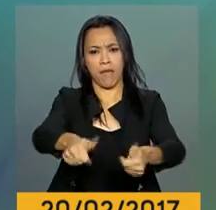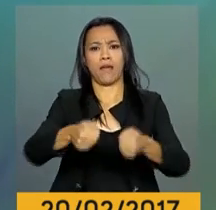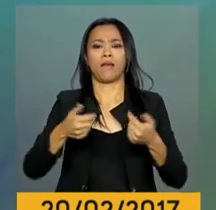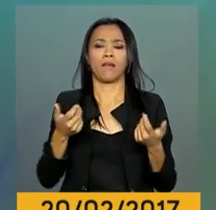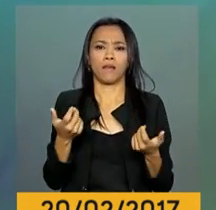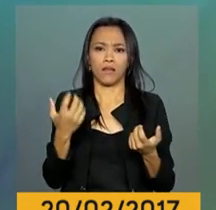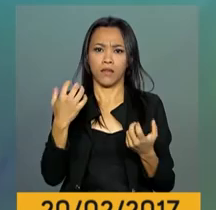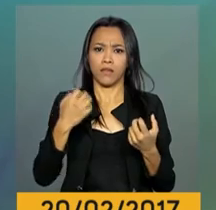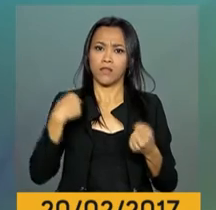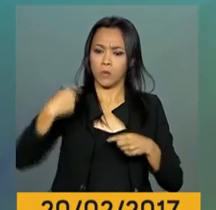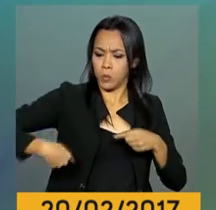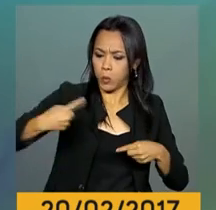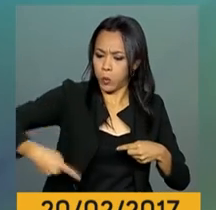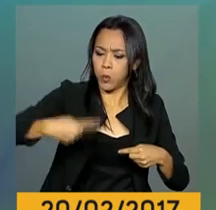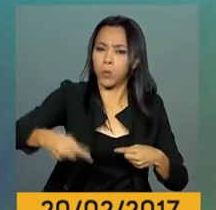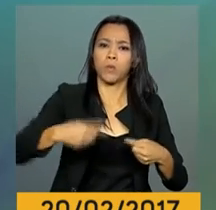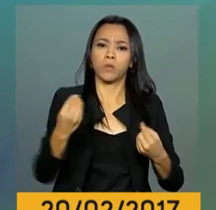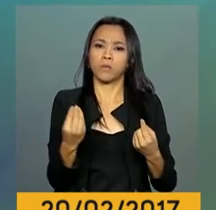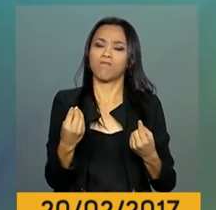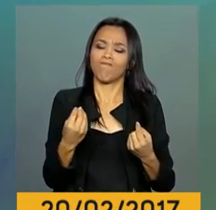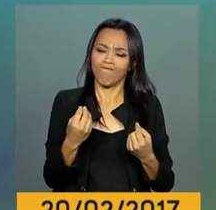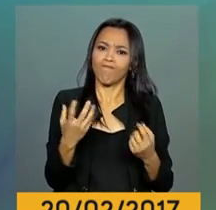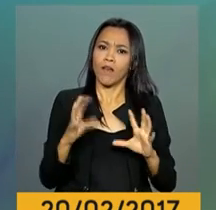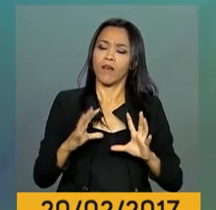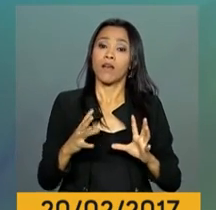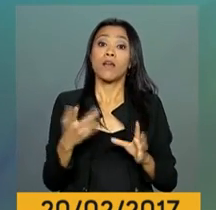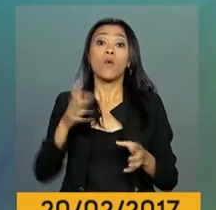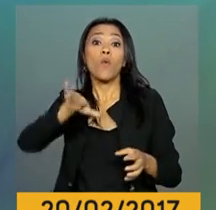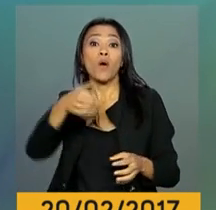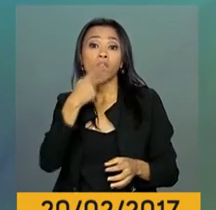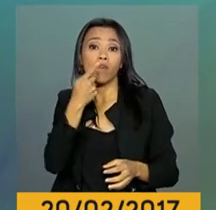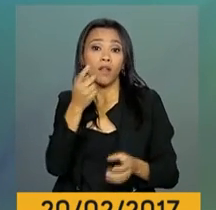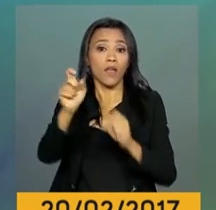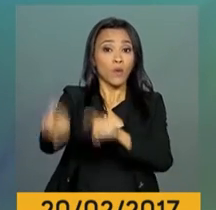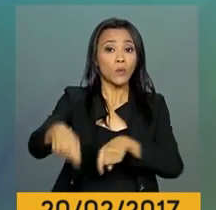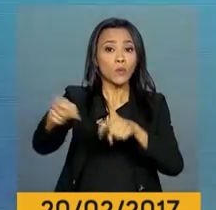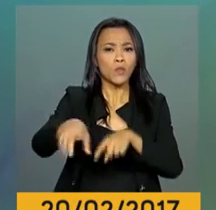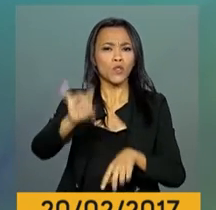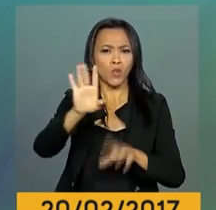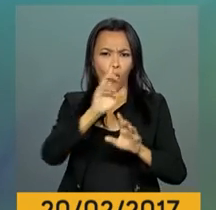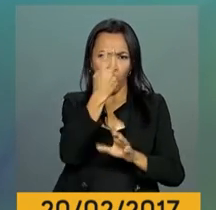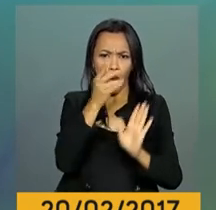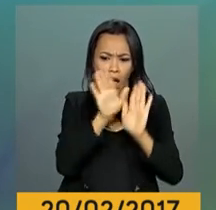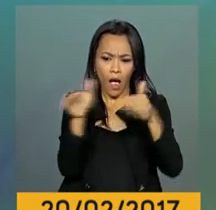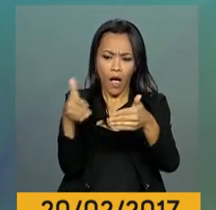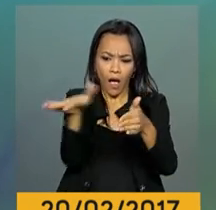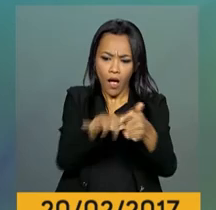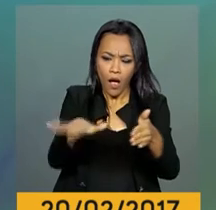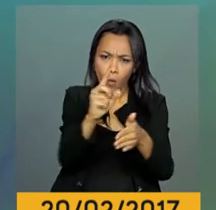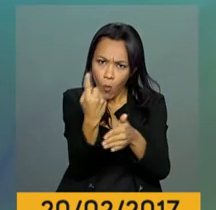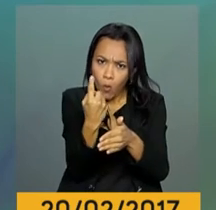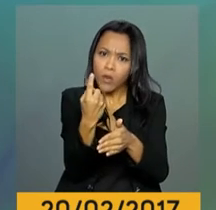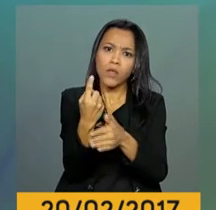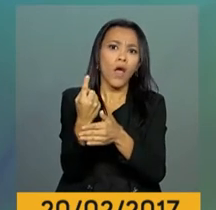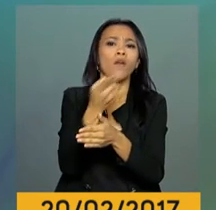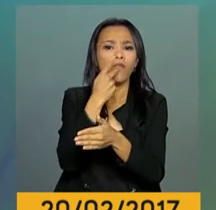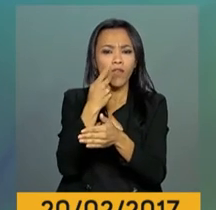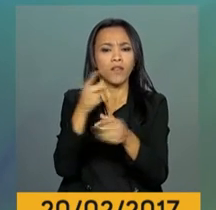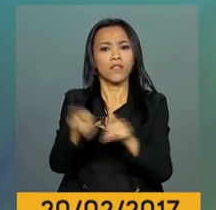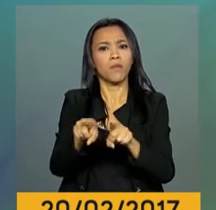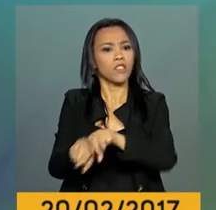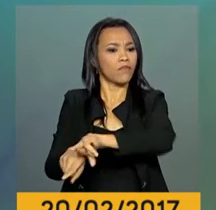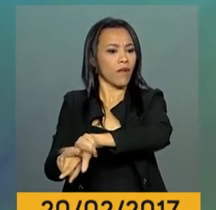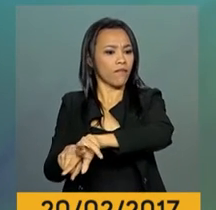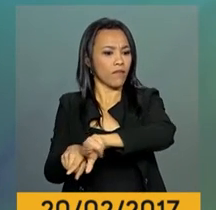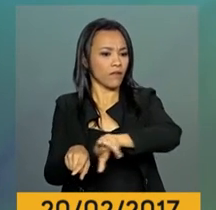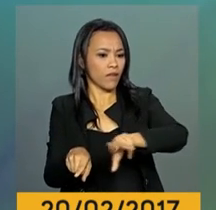produção industrial. Veja aqui, quando falamos em agricultura, não estamos falando apenas de um setor da economia brasileira, mas estamos falando de